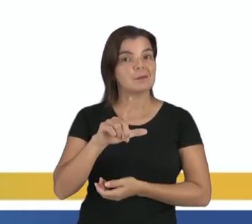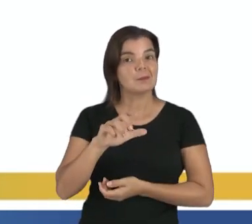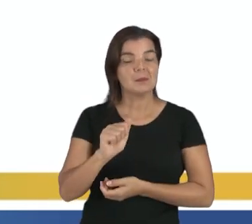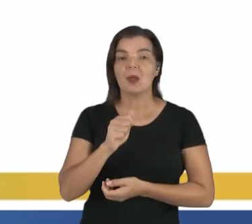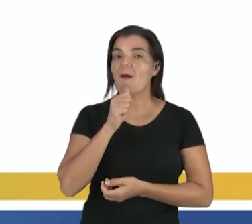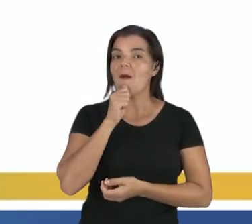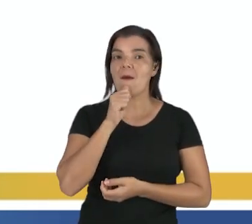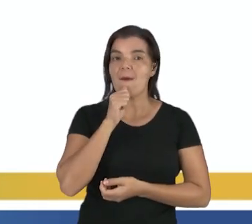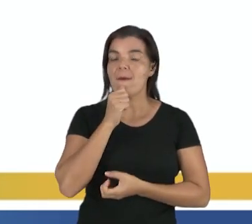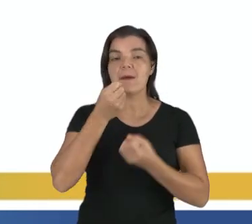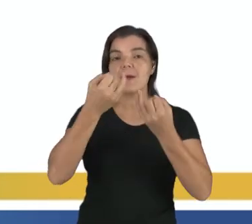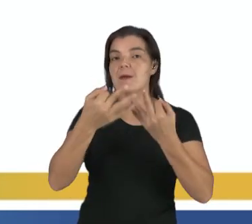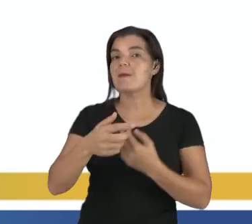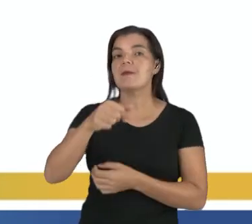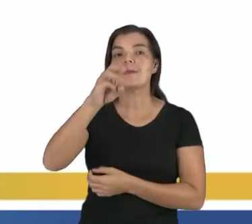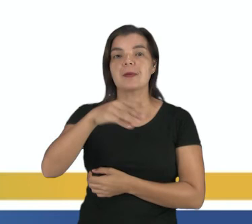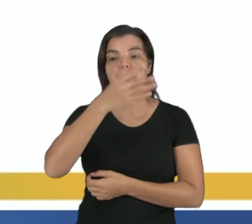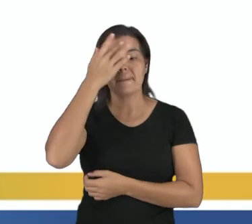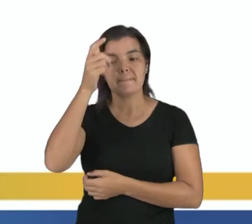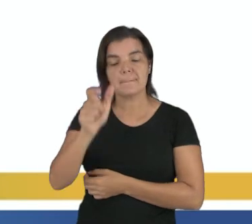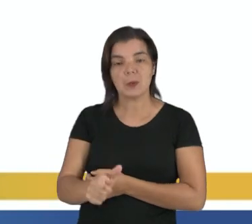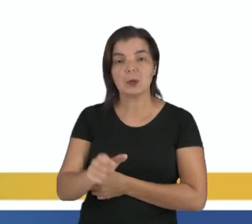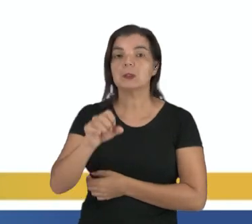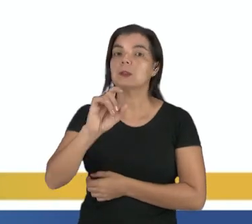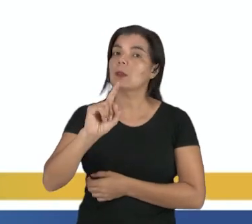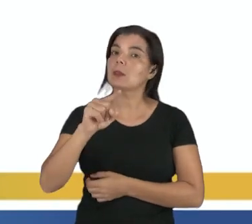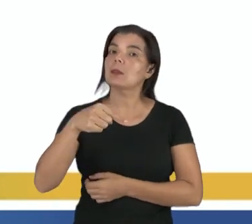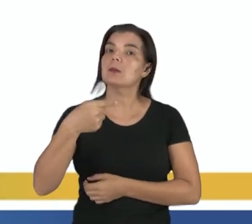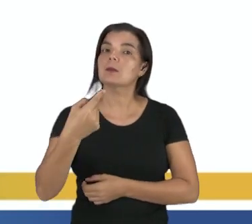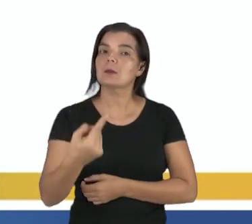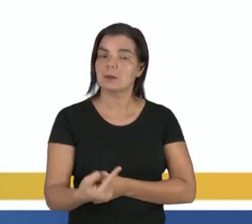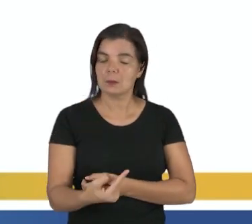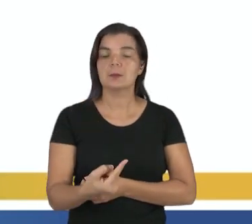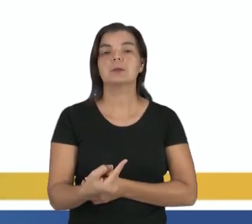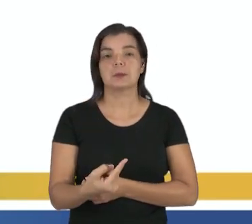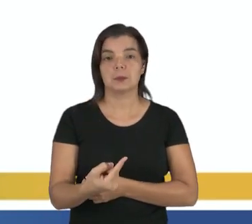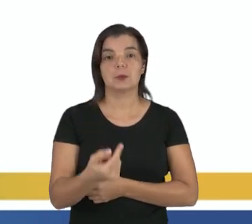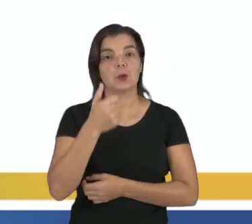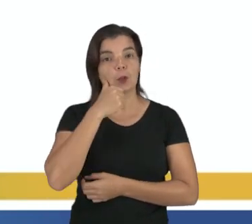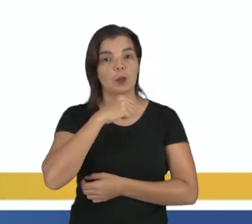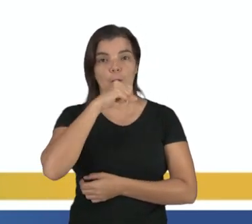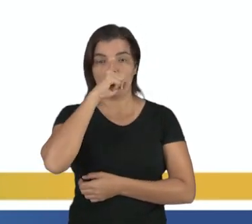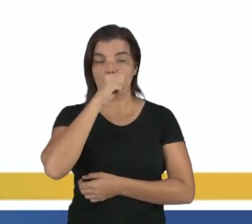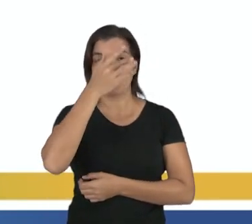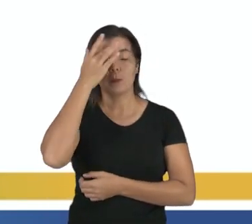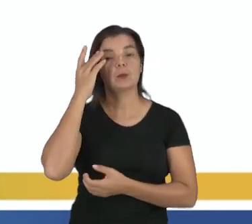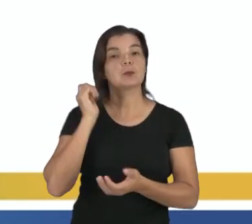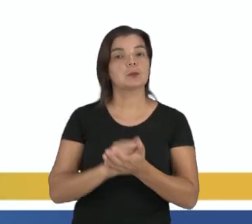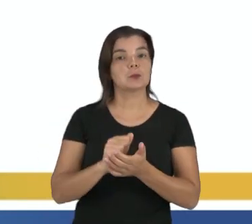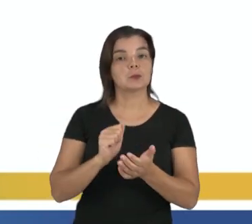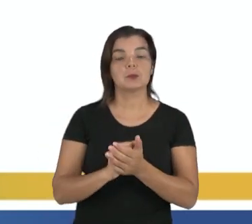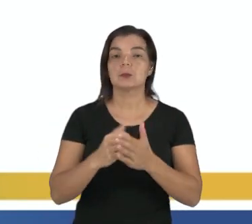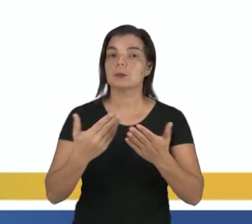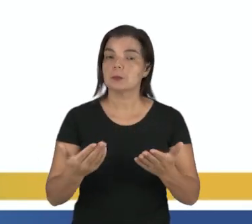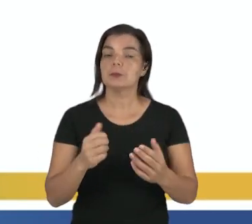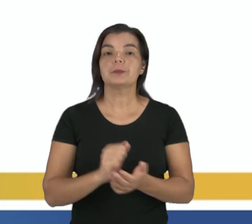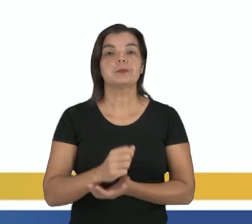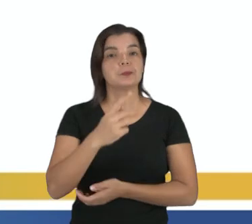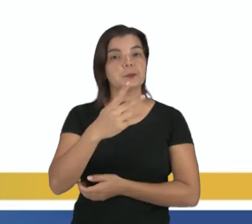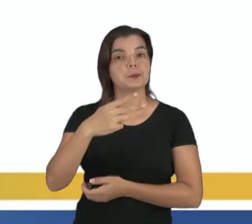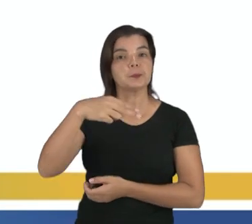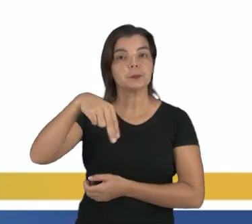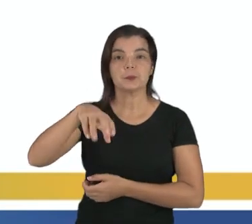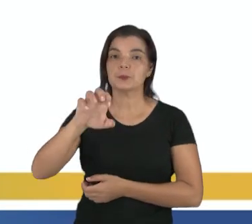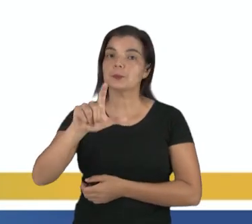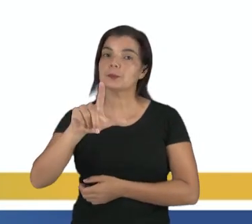ainda não citou quem é essa pessoa. Cita depois que se trata da mãe do enunciador. Logo, o pronome